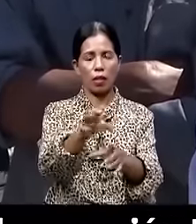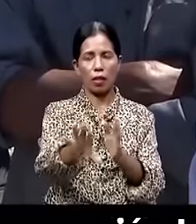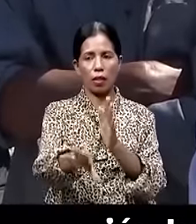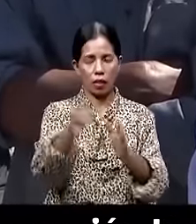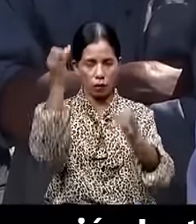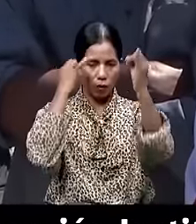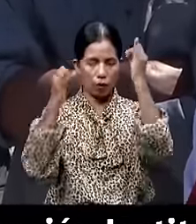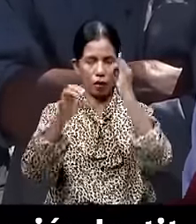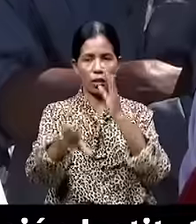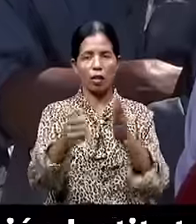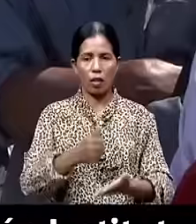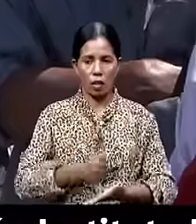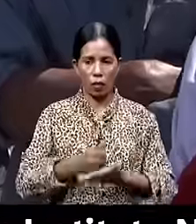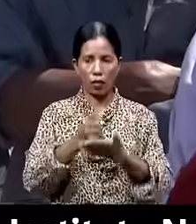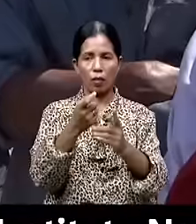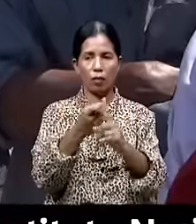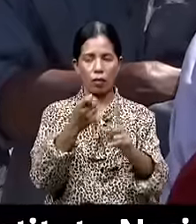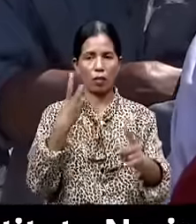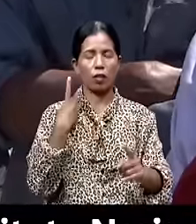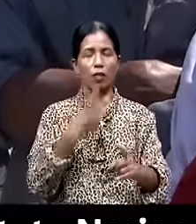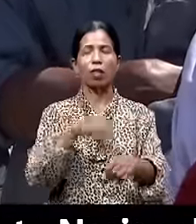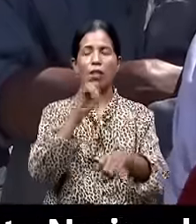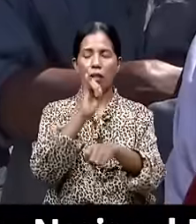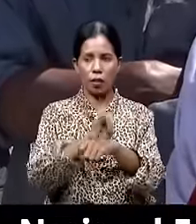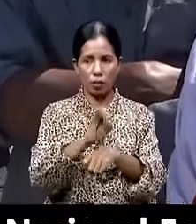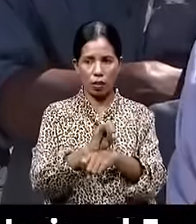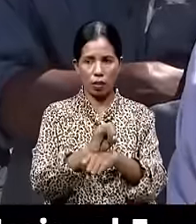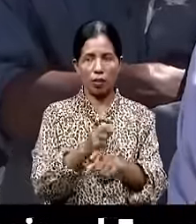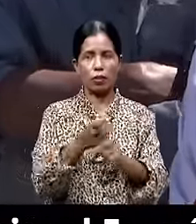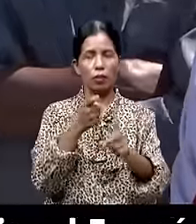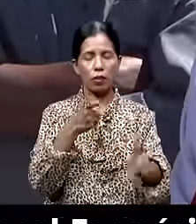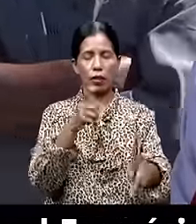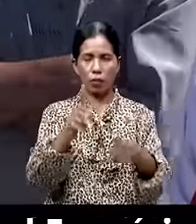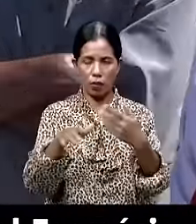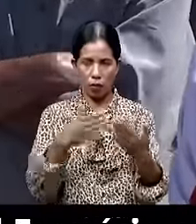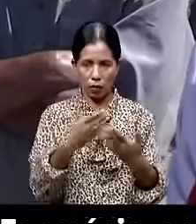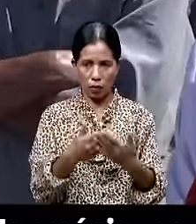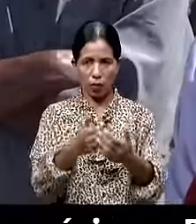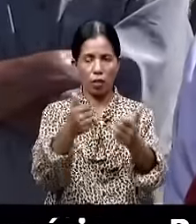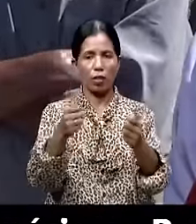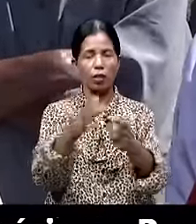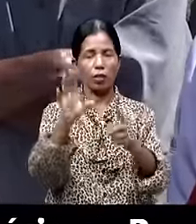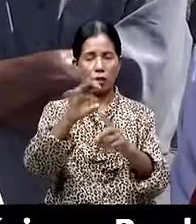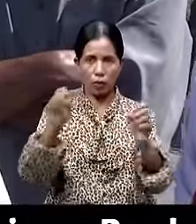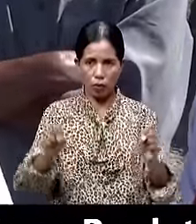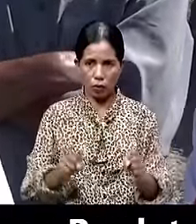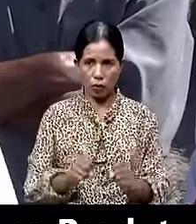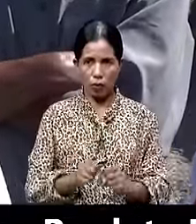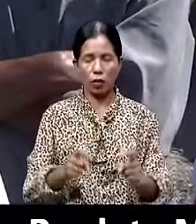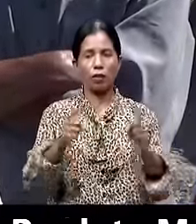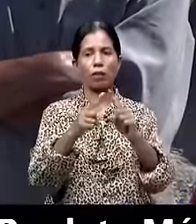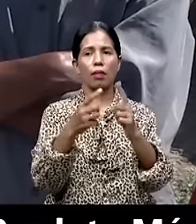reta apoio mos Rússia e tem a igreja, Rússia Liana em Sira, Rússia autoridade local e até